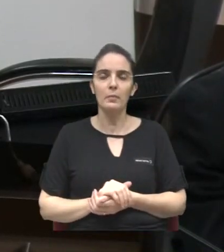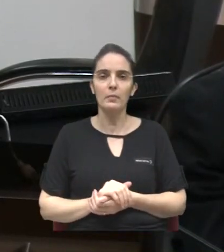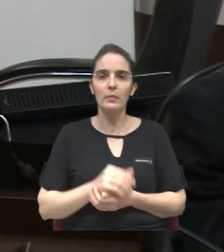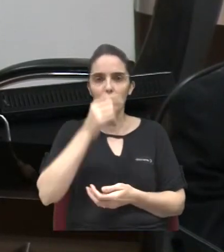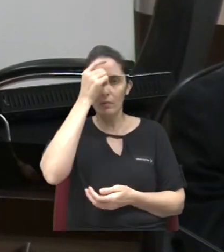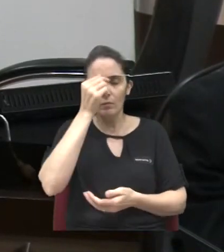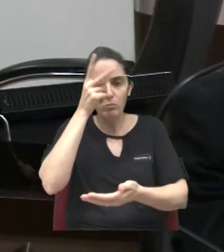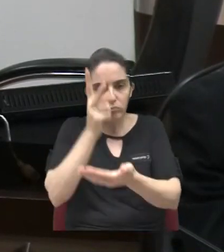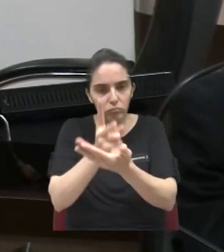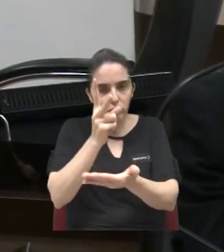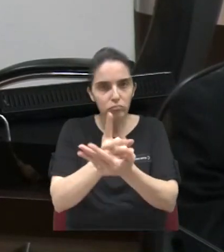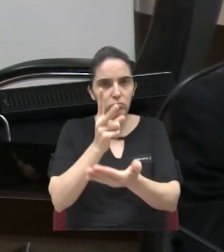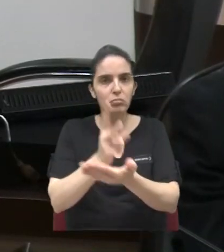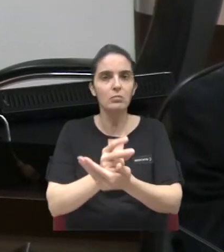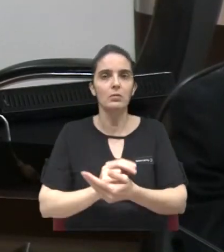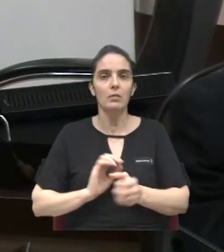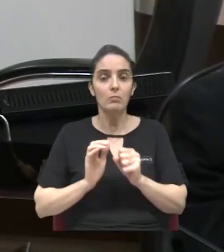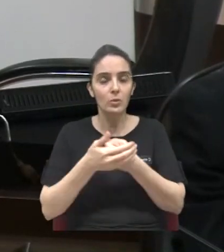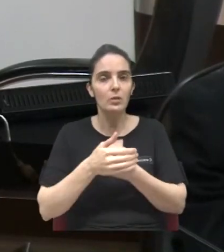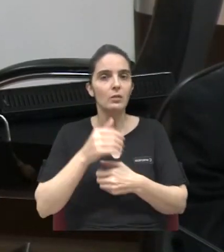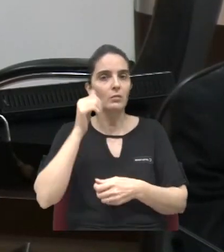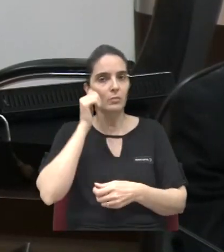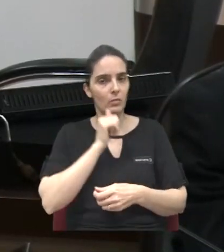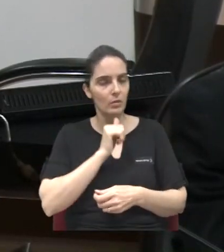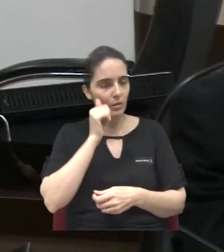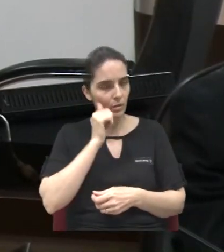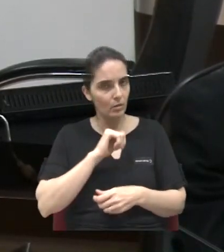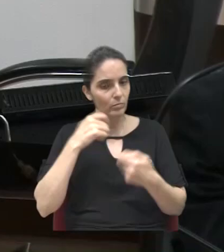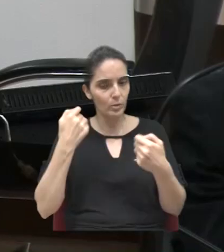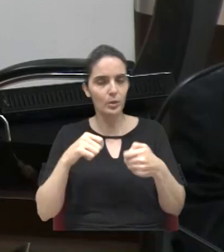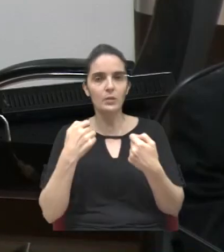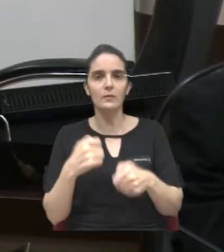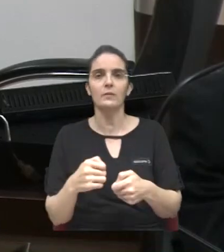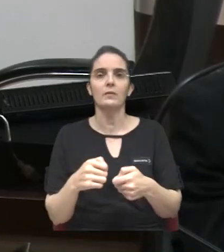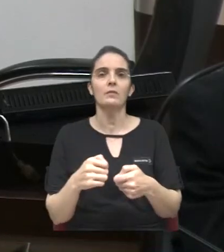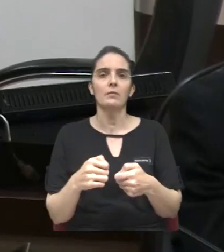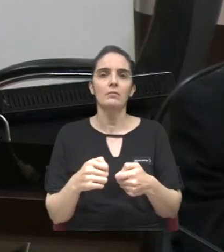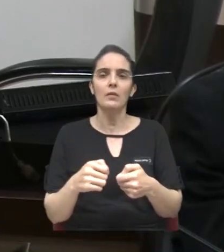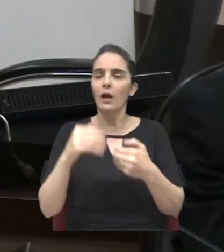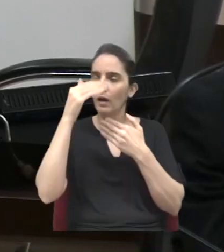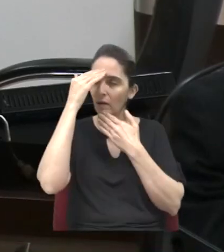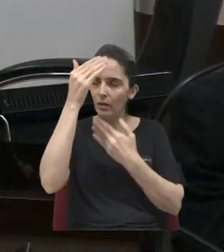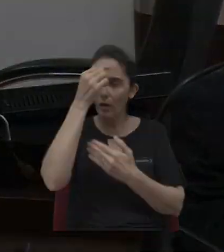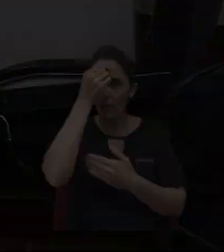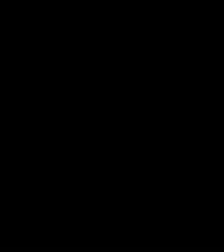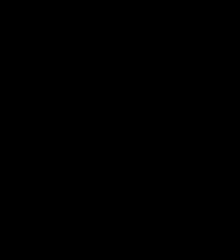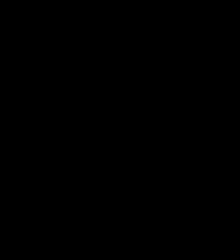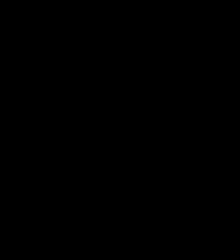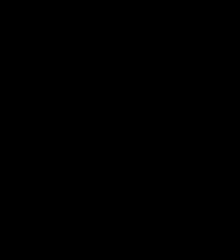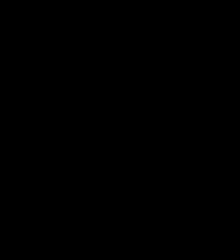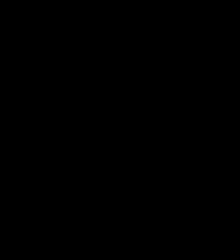As mulheres, com certeza, que realmente precisam, vão te agradecer para sempre. Parabéns pelo requerimento.